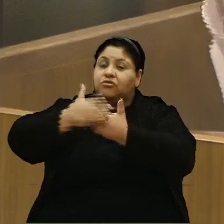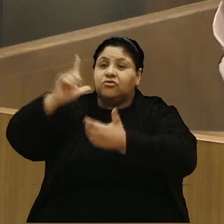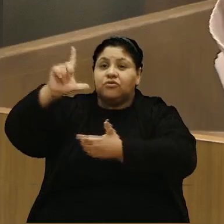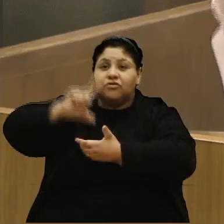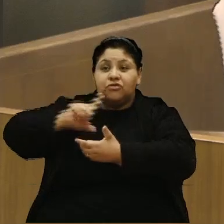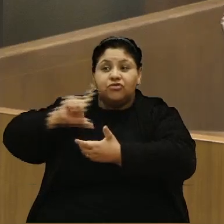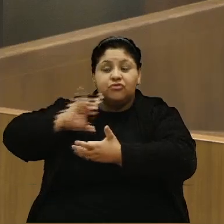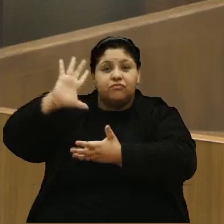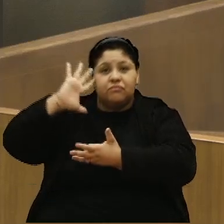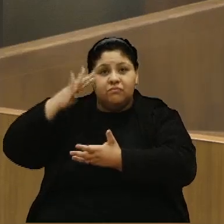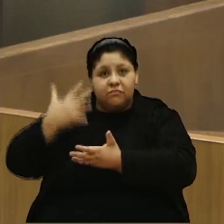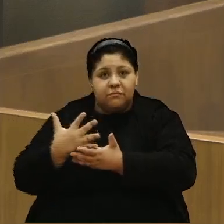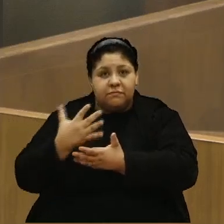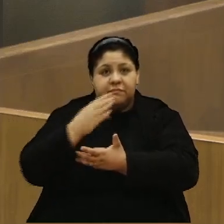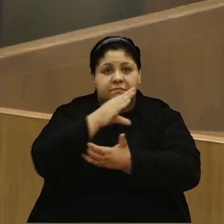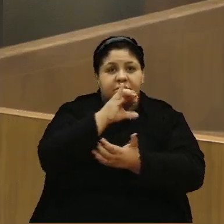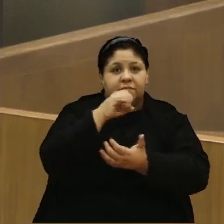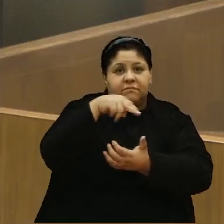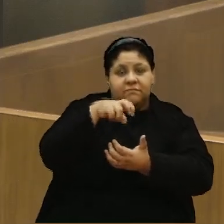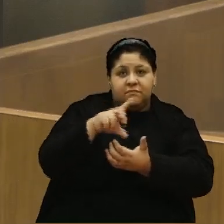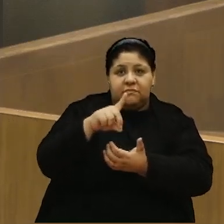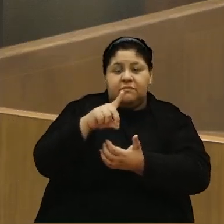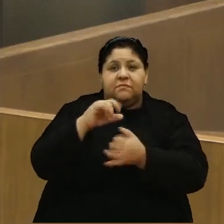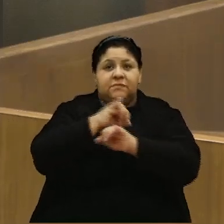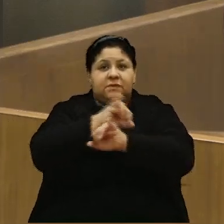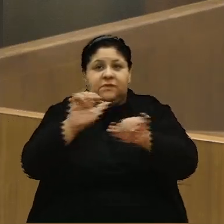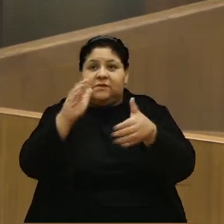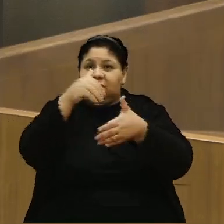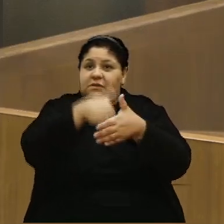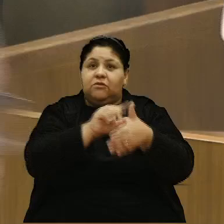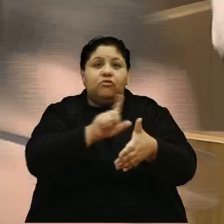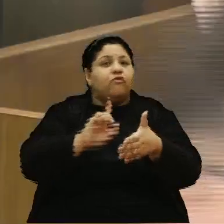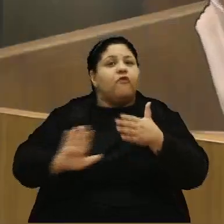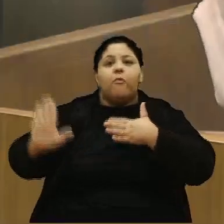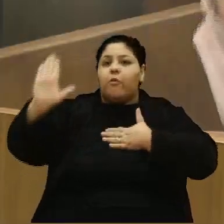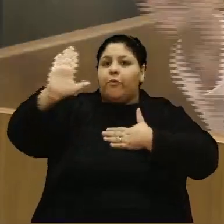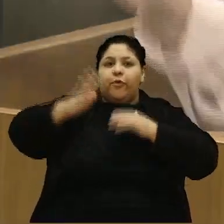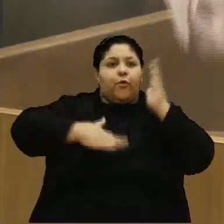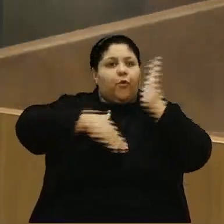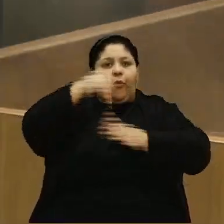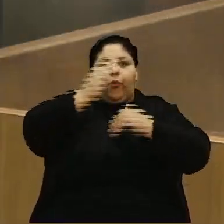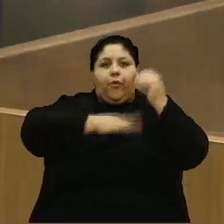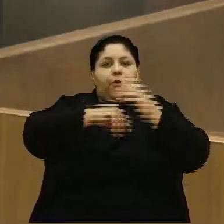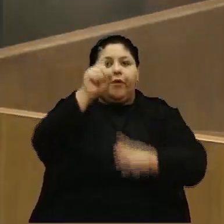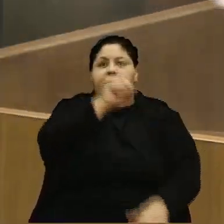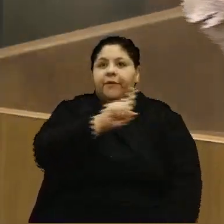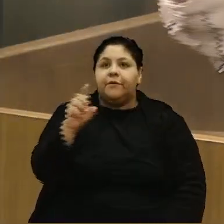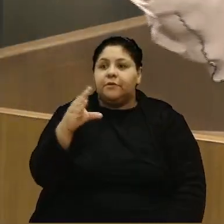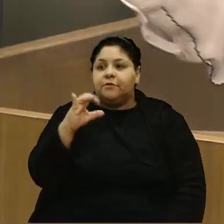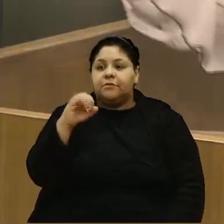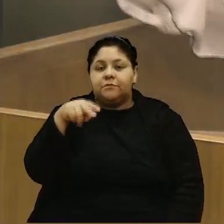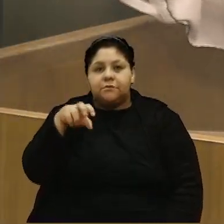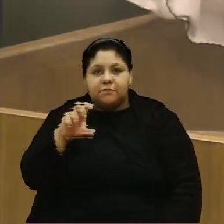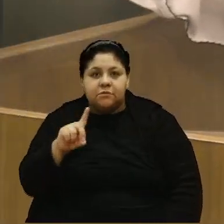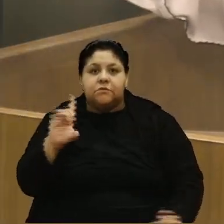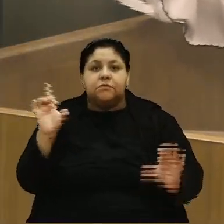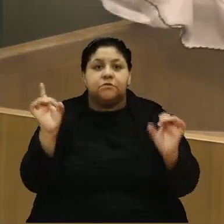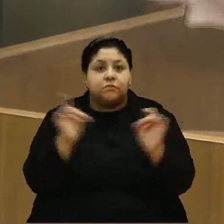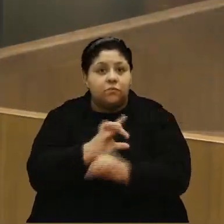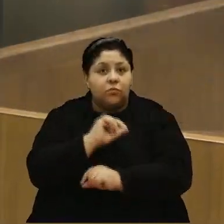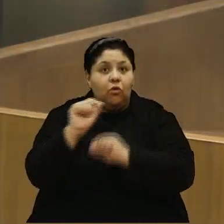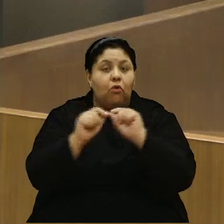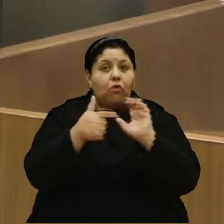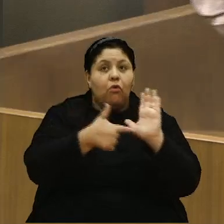estar acontecendo. O Cined, na campanha eleitoral, não foi prometido, vamos construir o Cined. O Cined estava pronto, como eu passei o